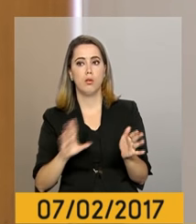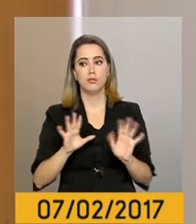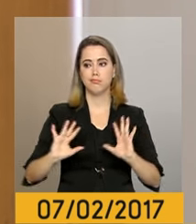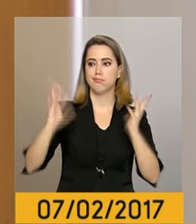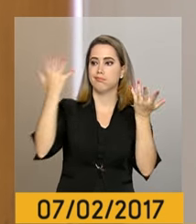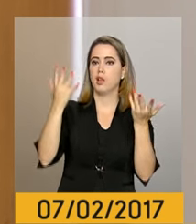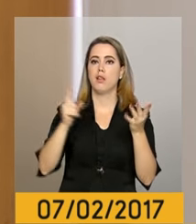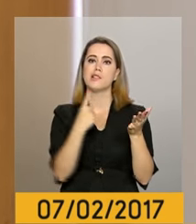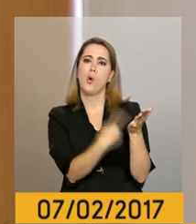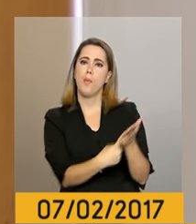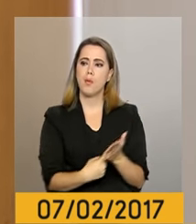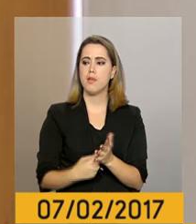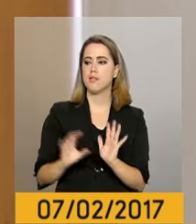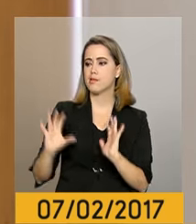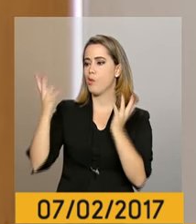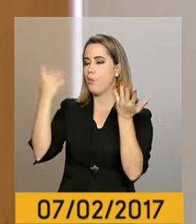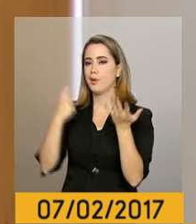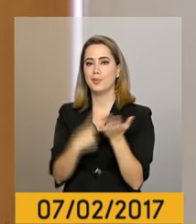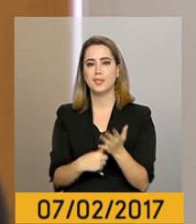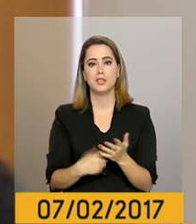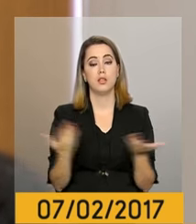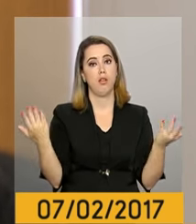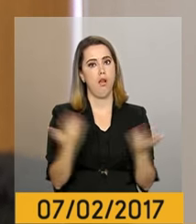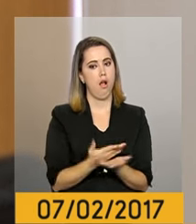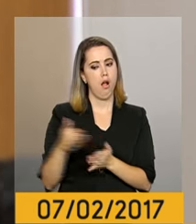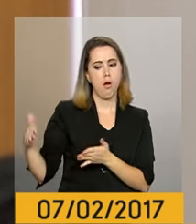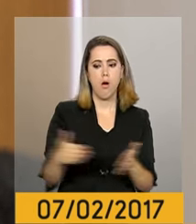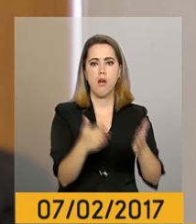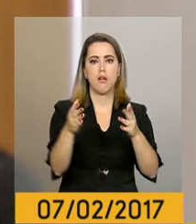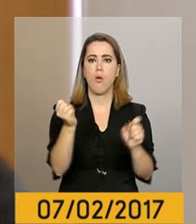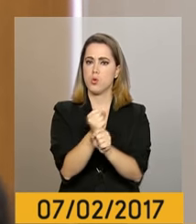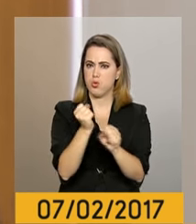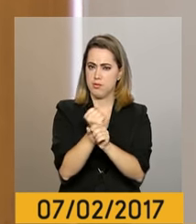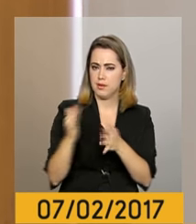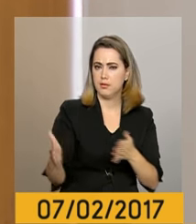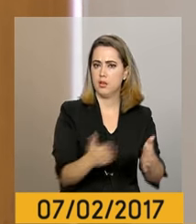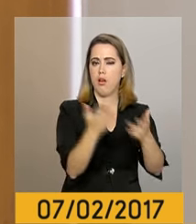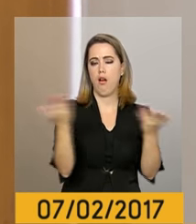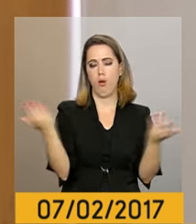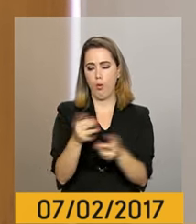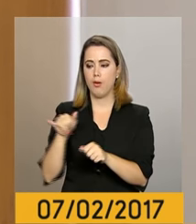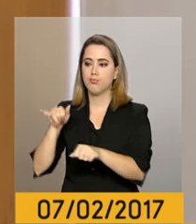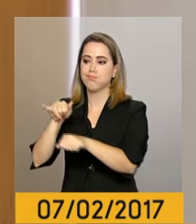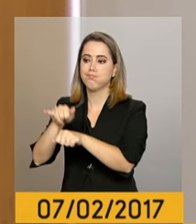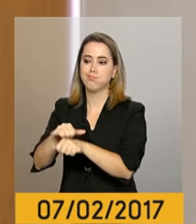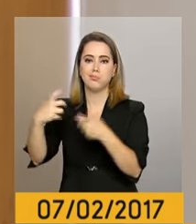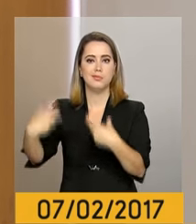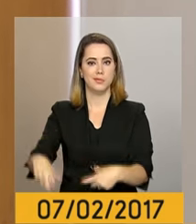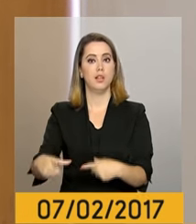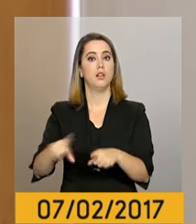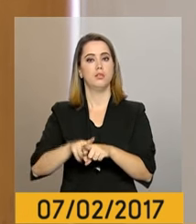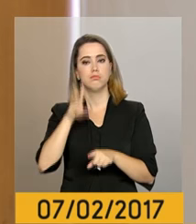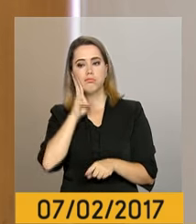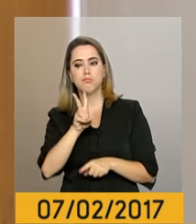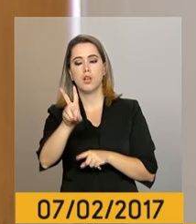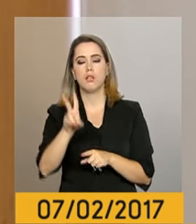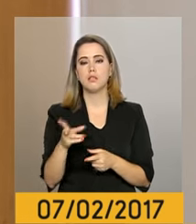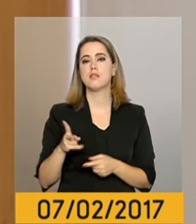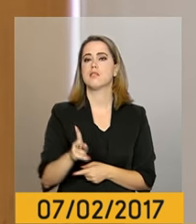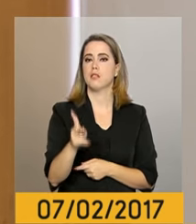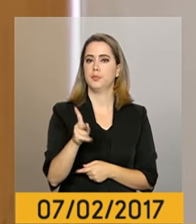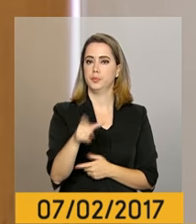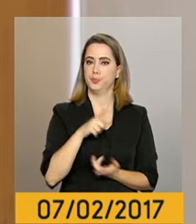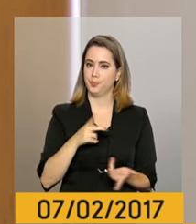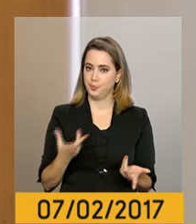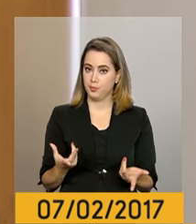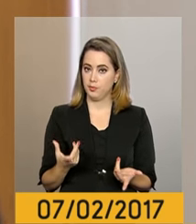solenidades para dizer agora é 101, agora é o aeroporto, agora é isto e mais aquilo. E vejam que, ressalto este ponto, senador